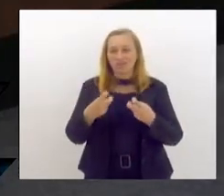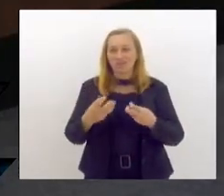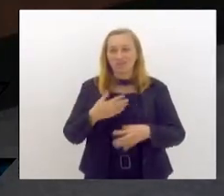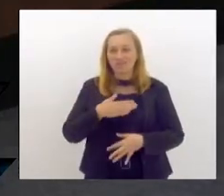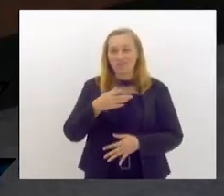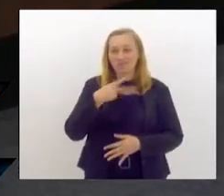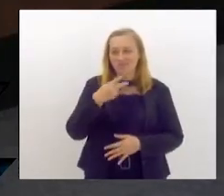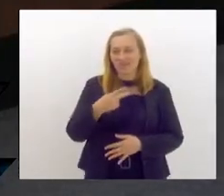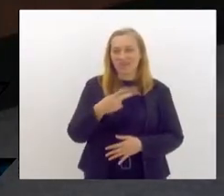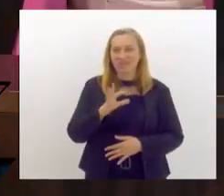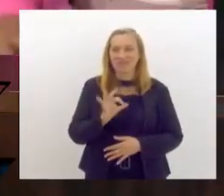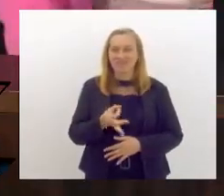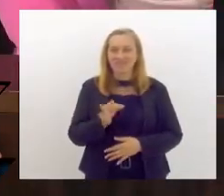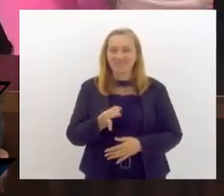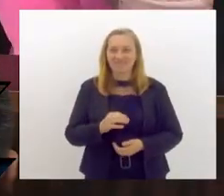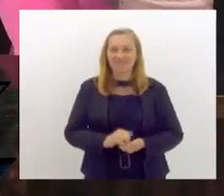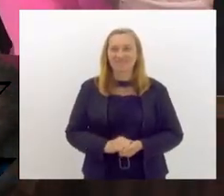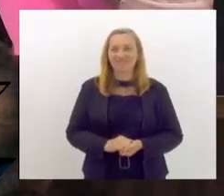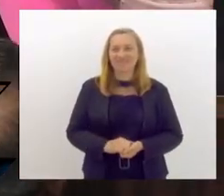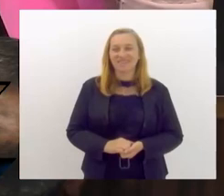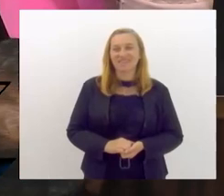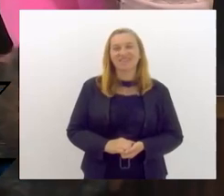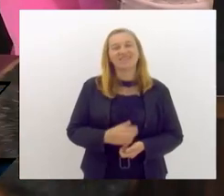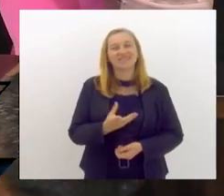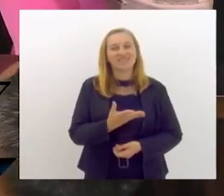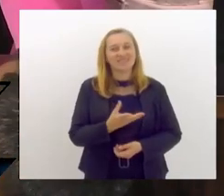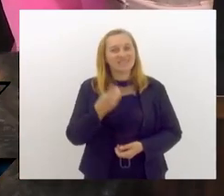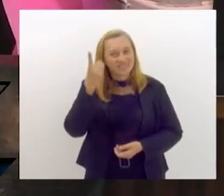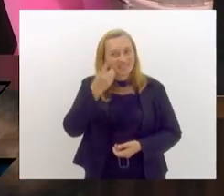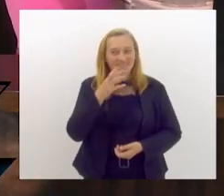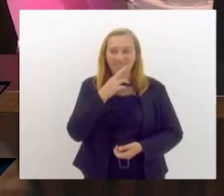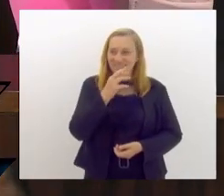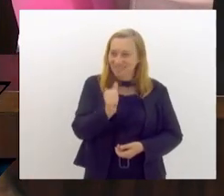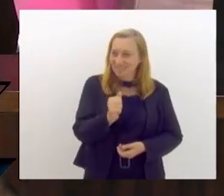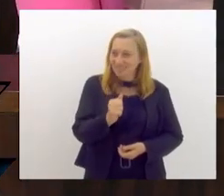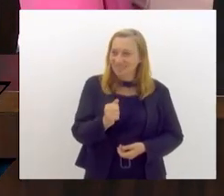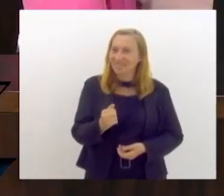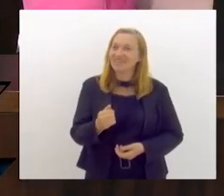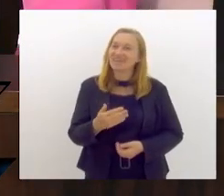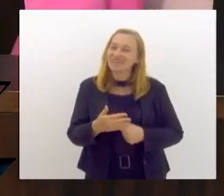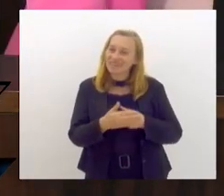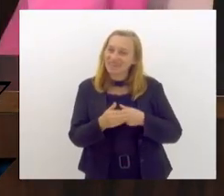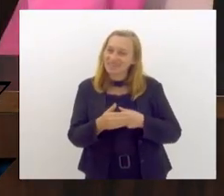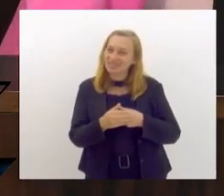vai. Eu sei que o nosso nobre deputado, Rodrigo Amorim, é um cara muito gentil,